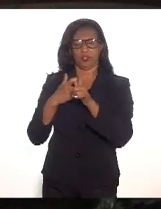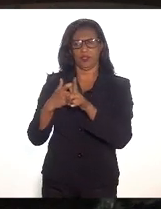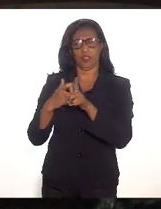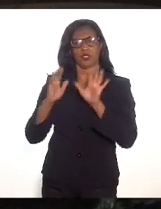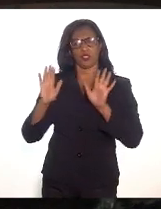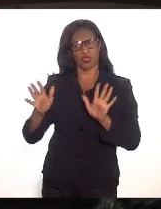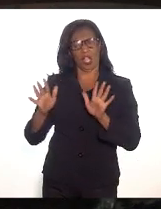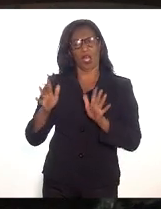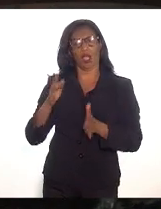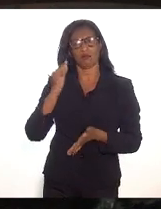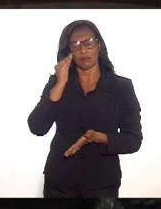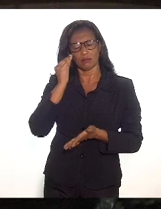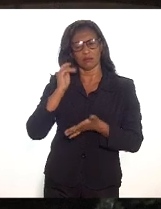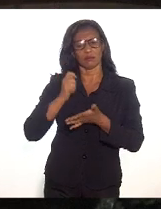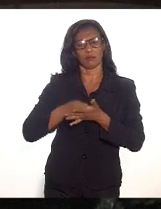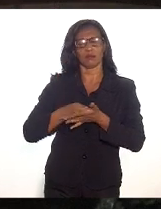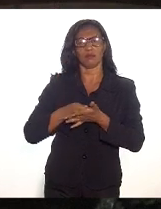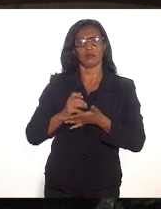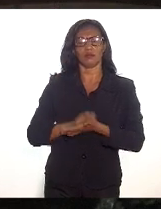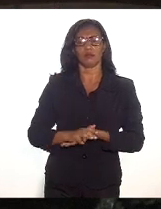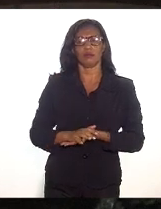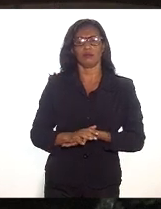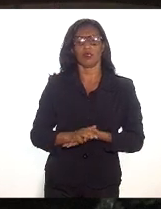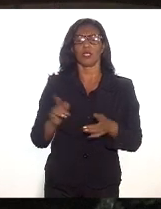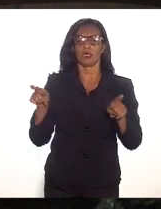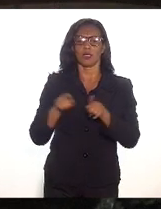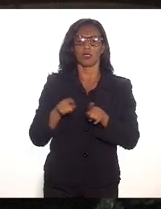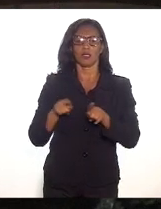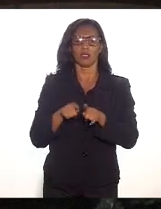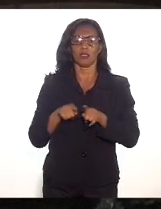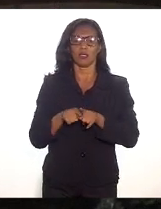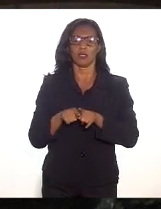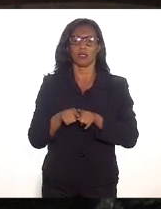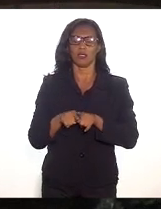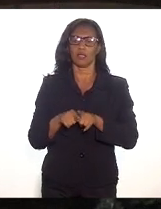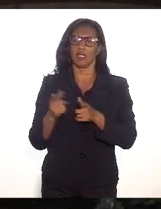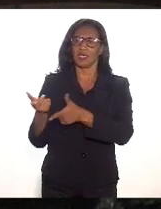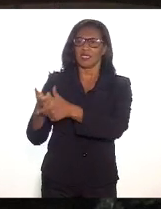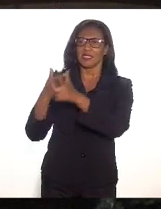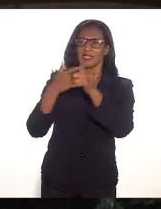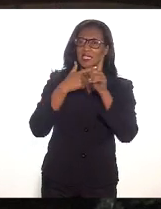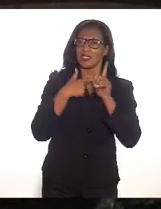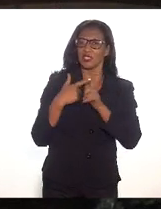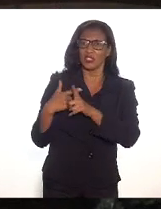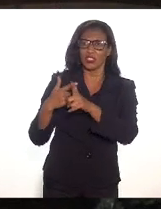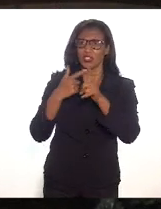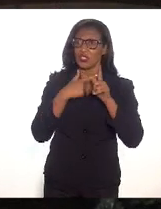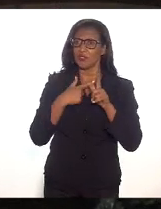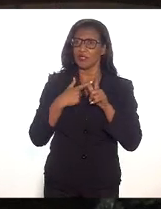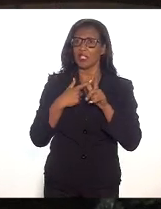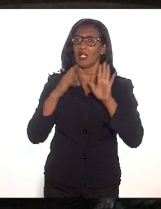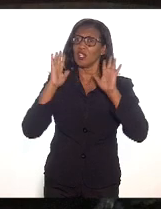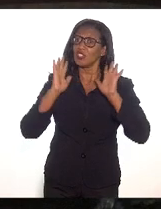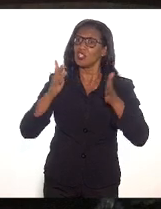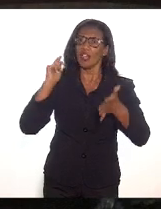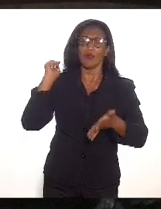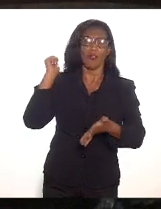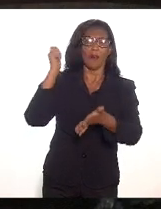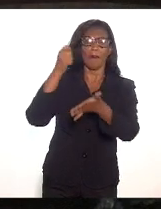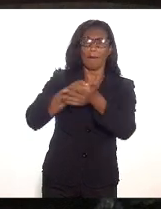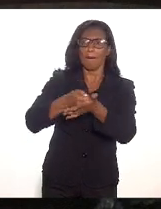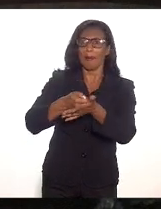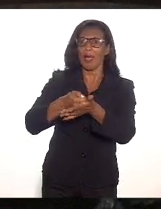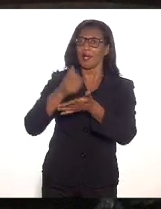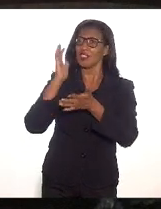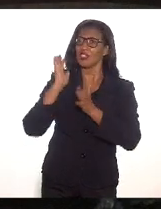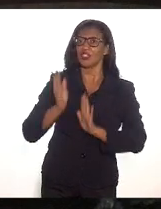do que provado. Um outro ponto também é que essa dívida não existe simplesmente porque ela já foi paga e